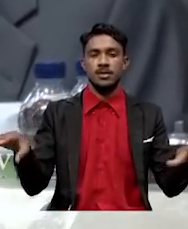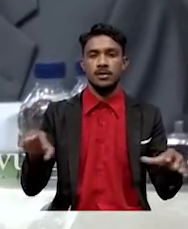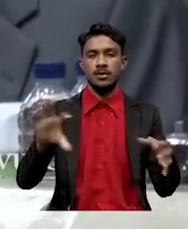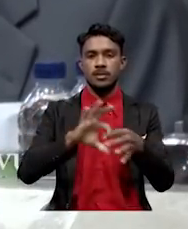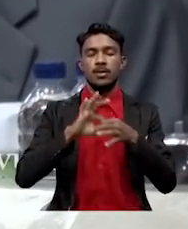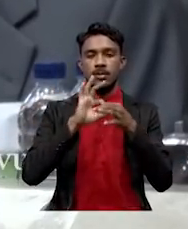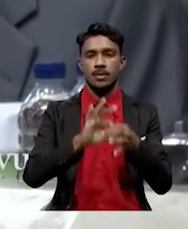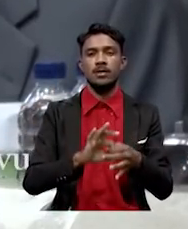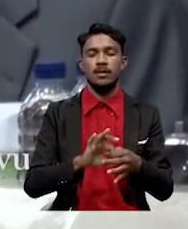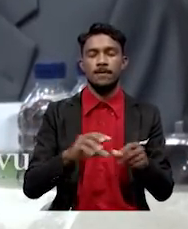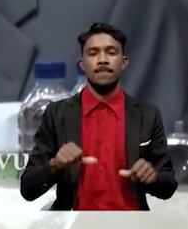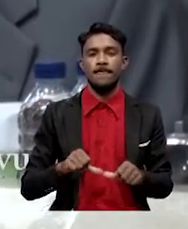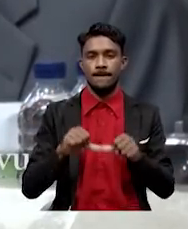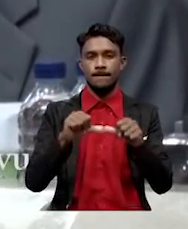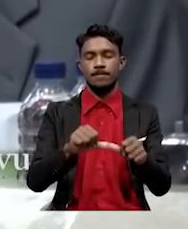a segunda